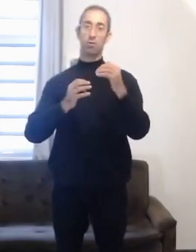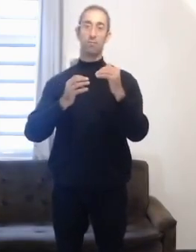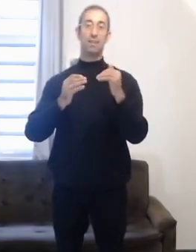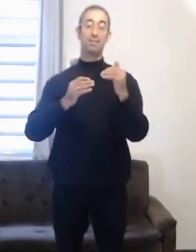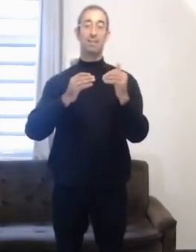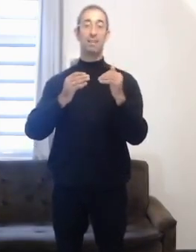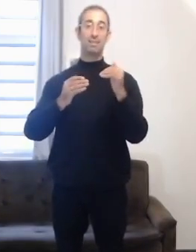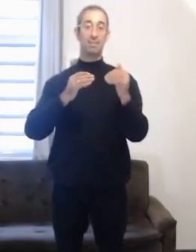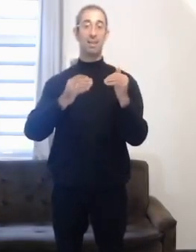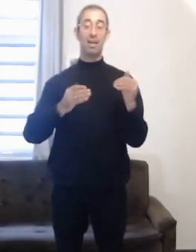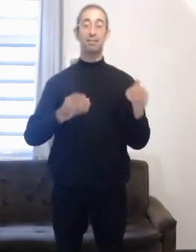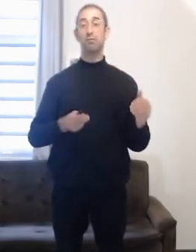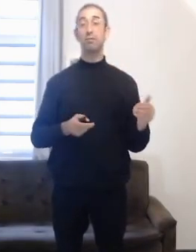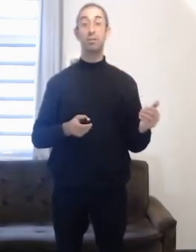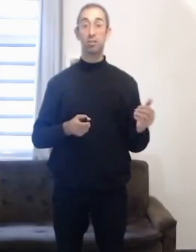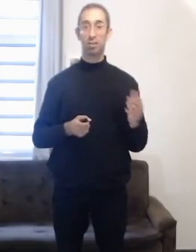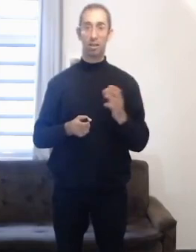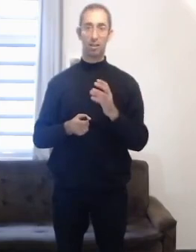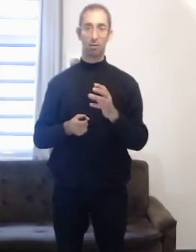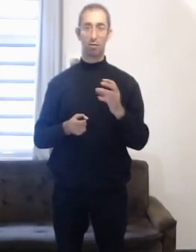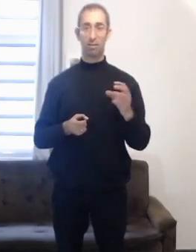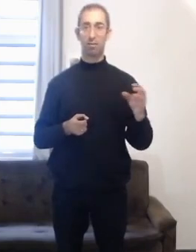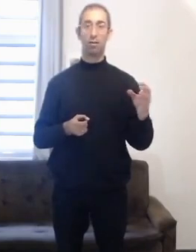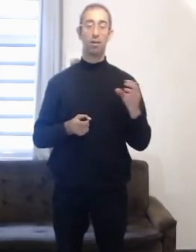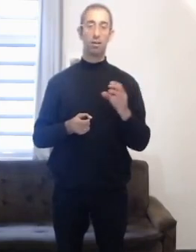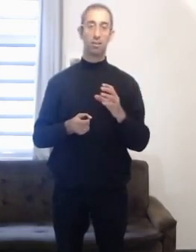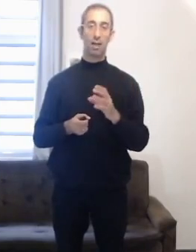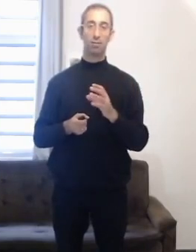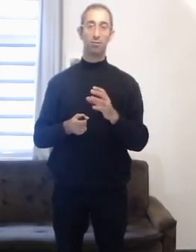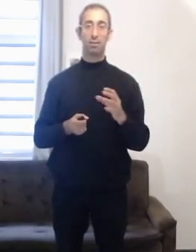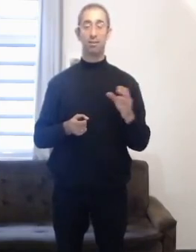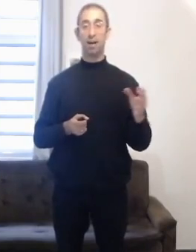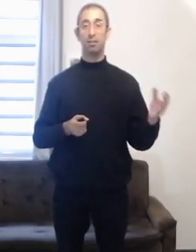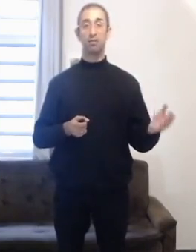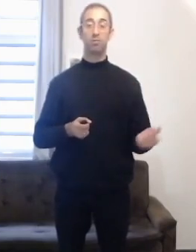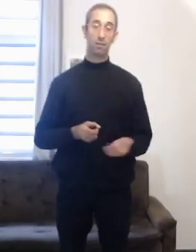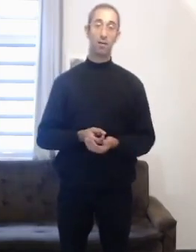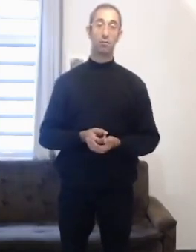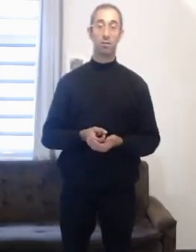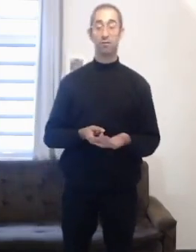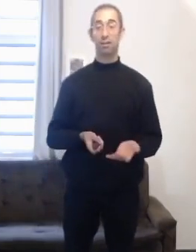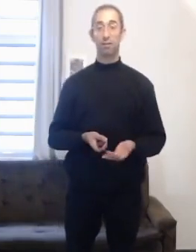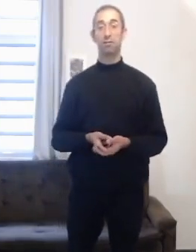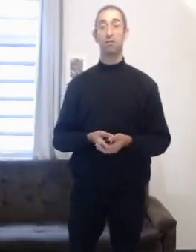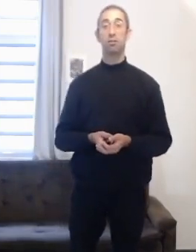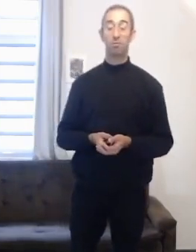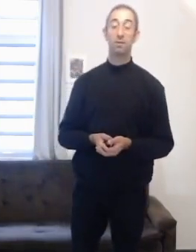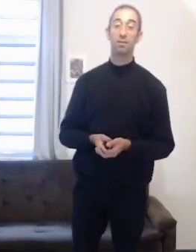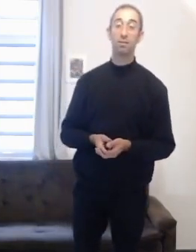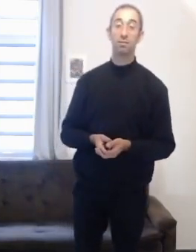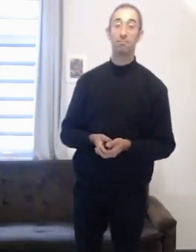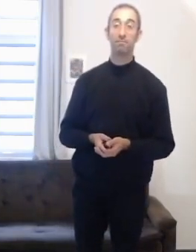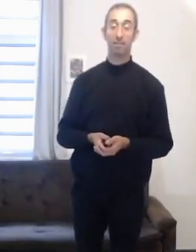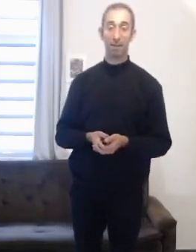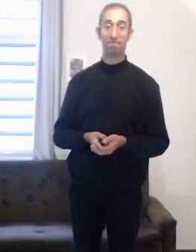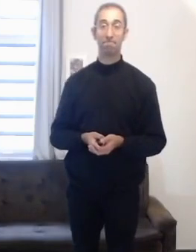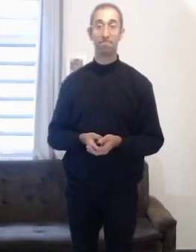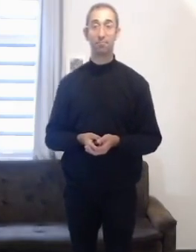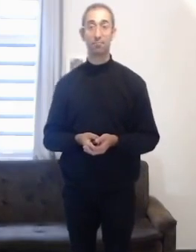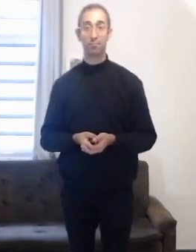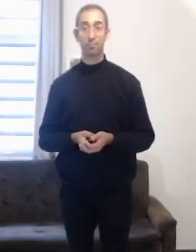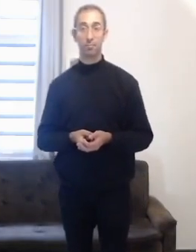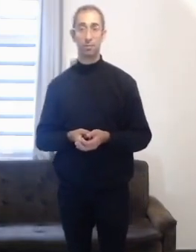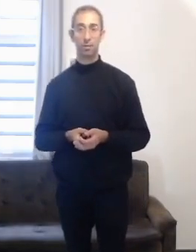vai testar se essa relação existe, né, dentro dessas, de cada uma dessas casas, essas observações que você está fazendo na sua pesquisa,